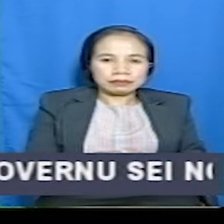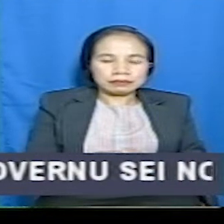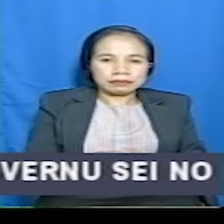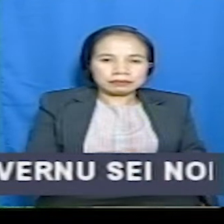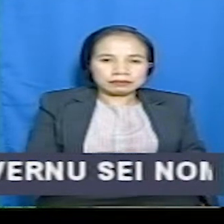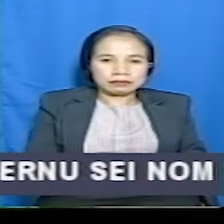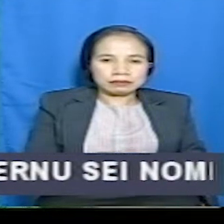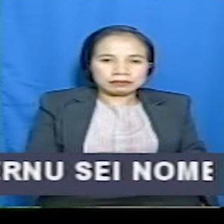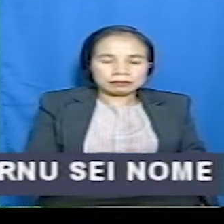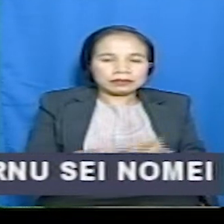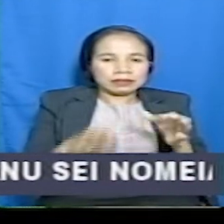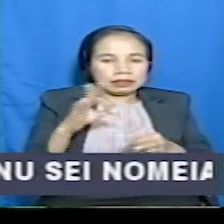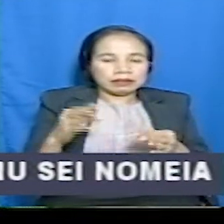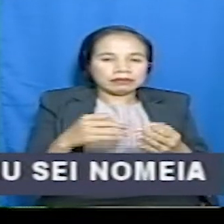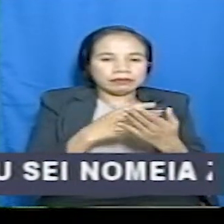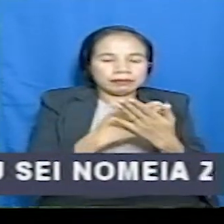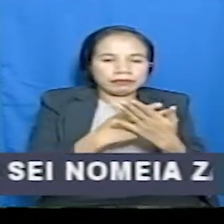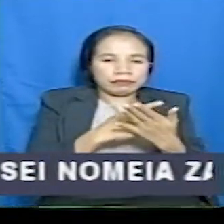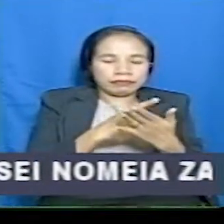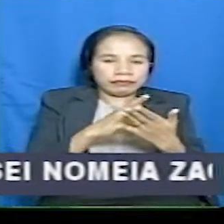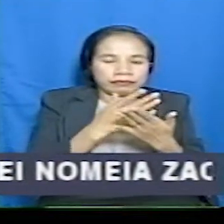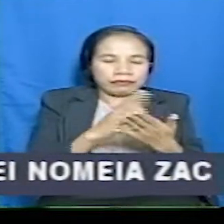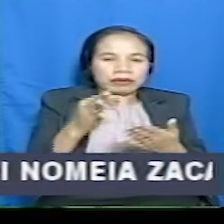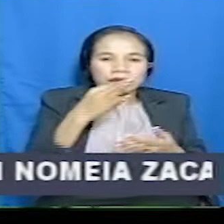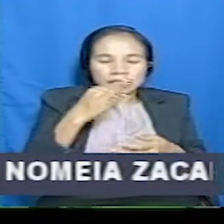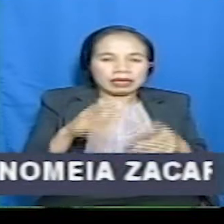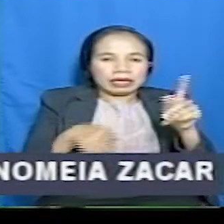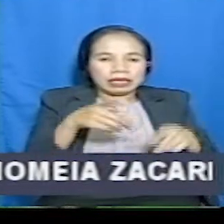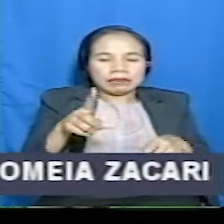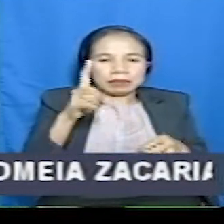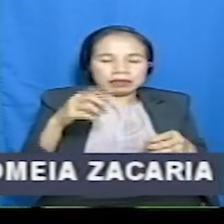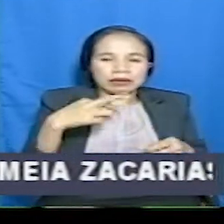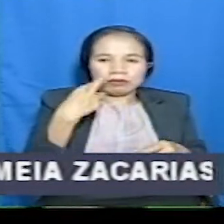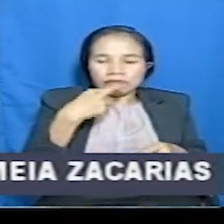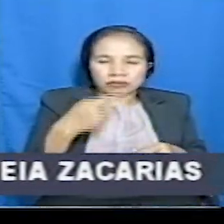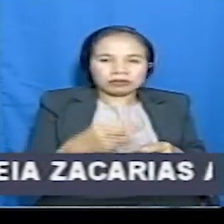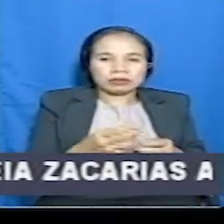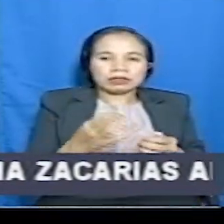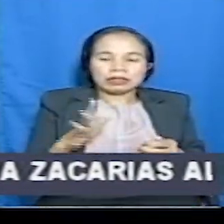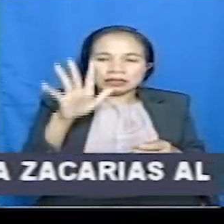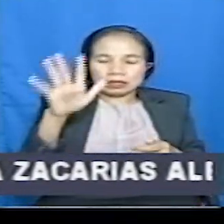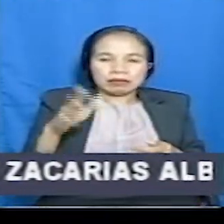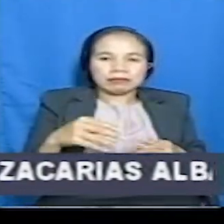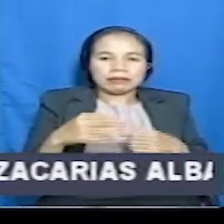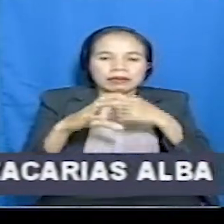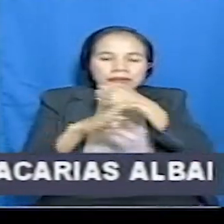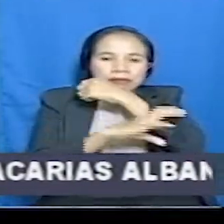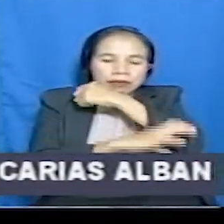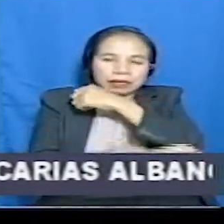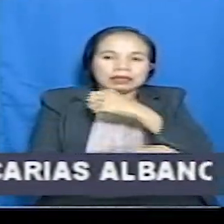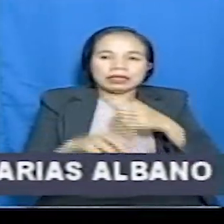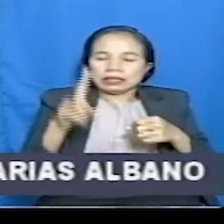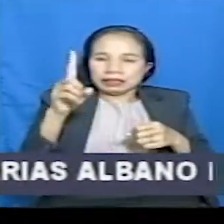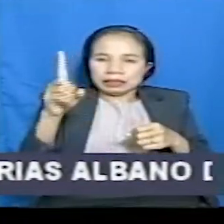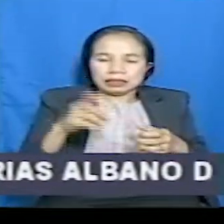Lezuboten. Entretanto, ayan Cesta Básica nebe distribui maka kada ema fosrai kilograma lima, batar ikis no ut kilograma